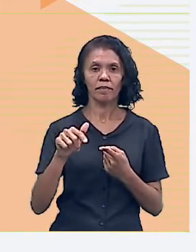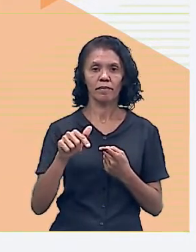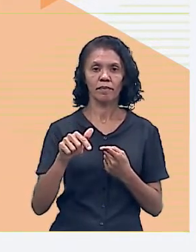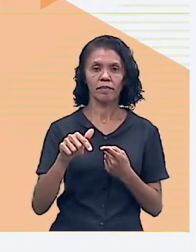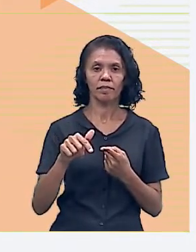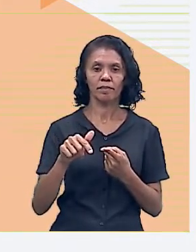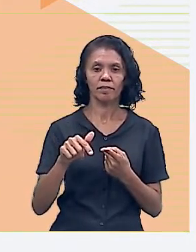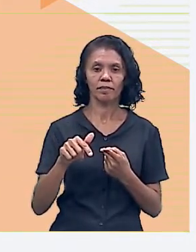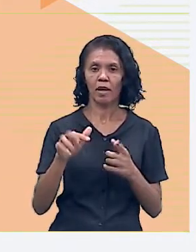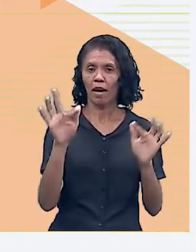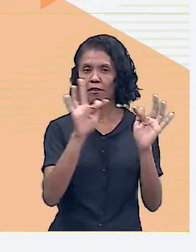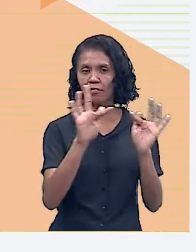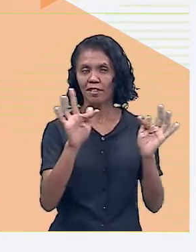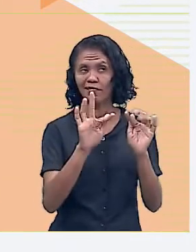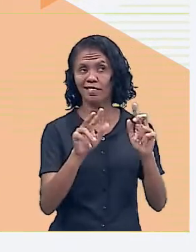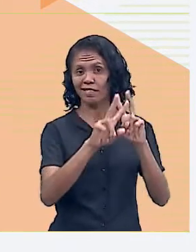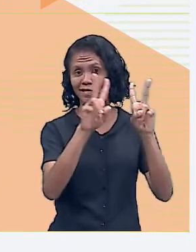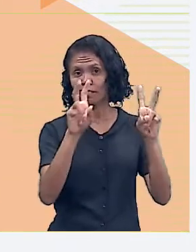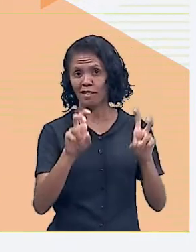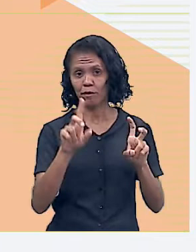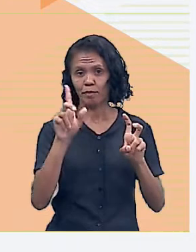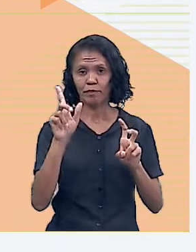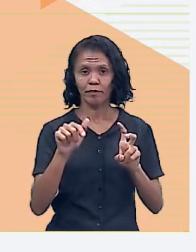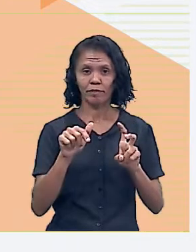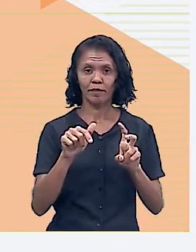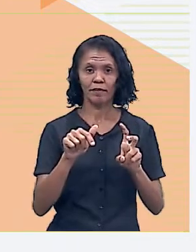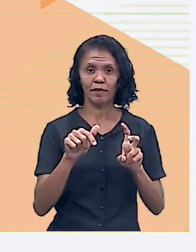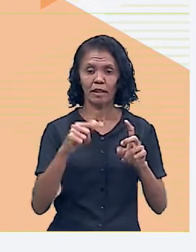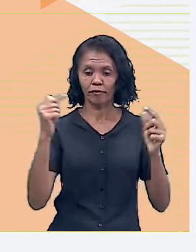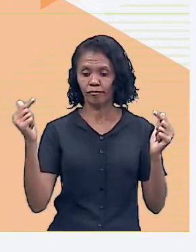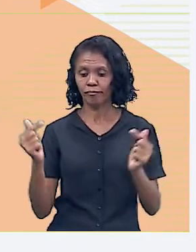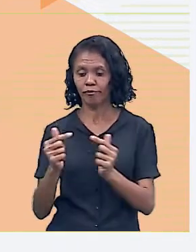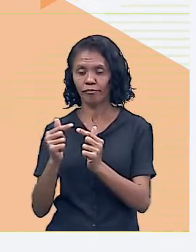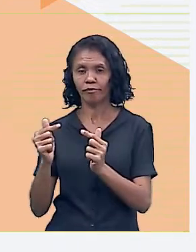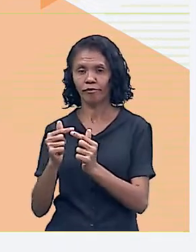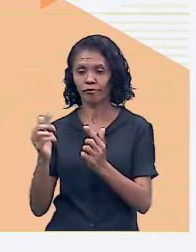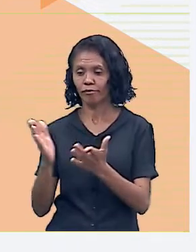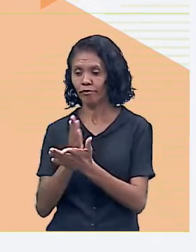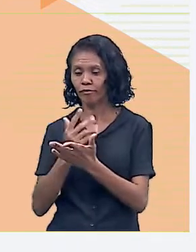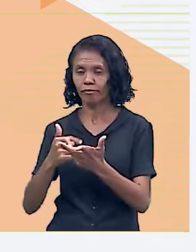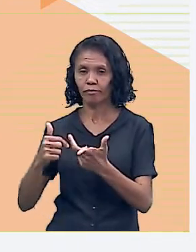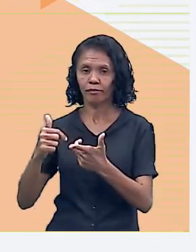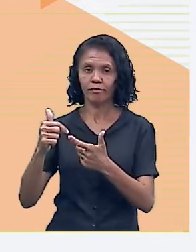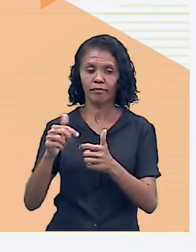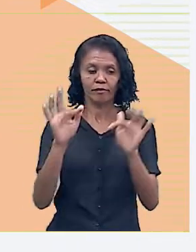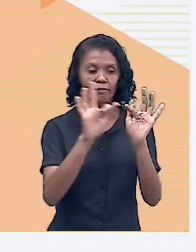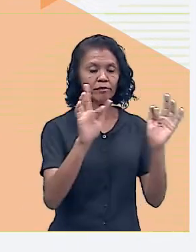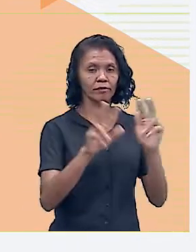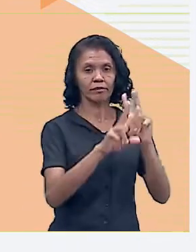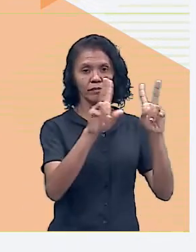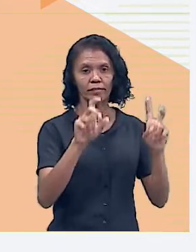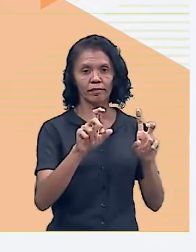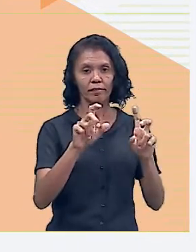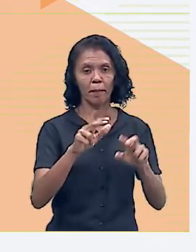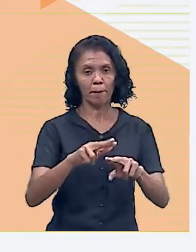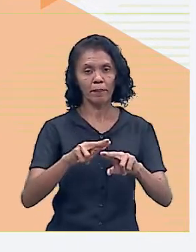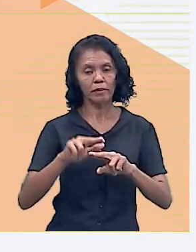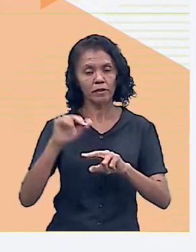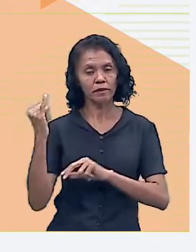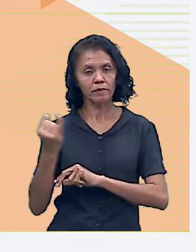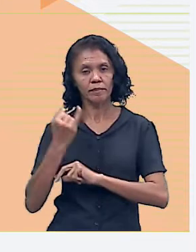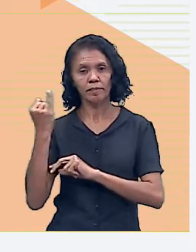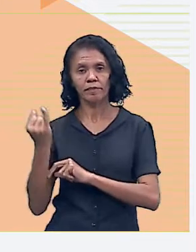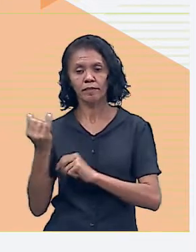agora volta para nossa frase tema é aquele que está conectado a um dos elementos da frase termo por isso que ela é importante